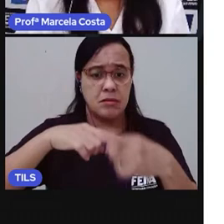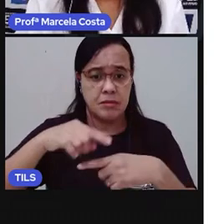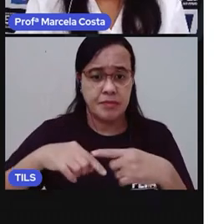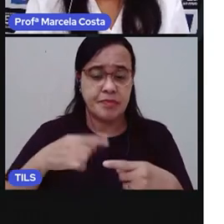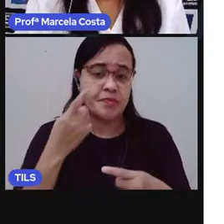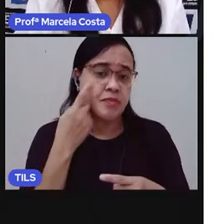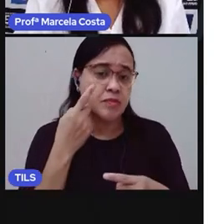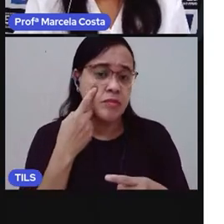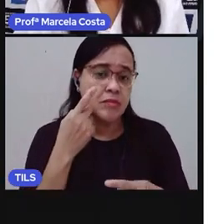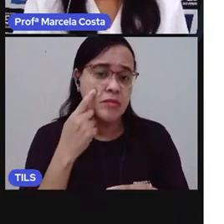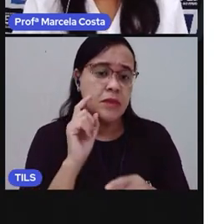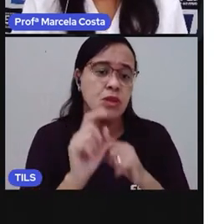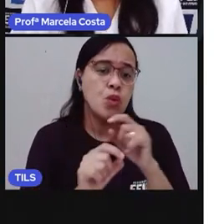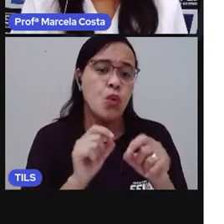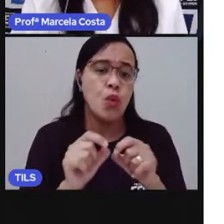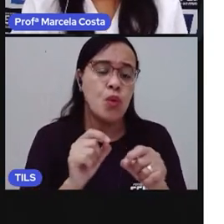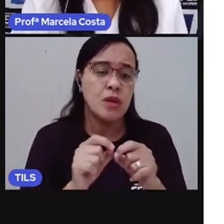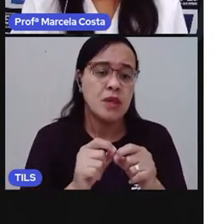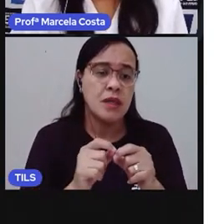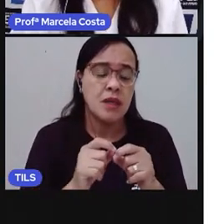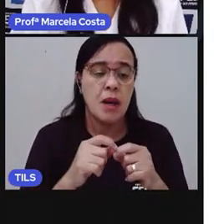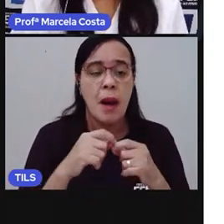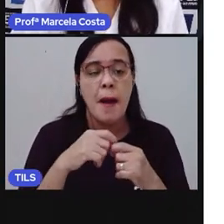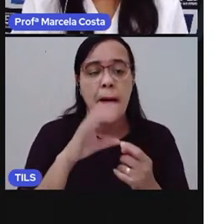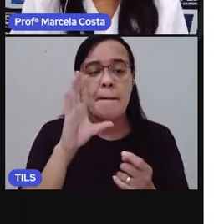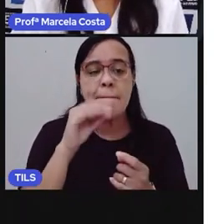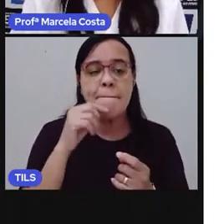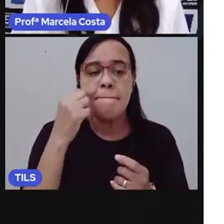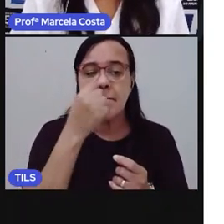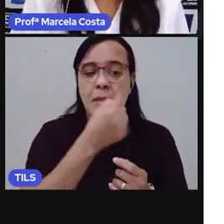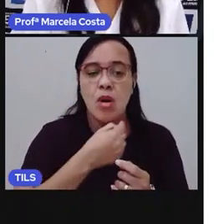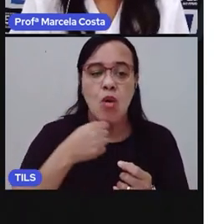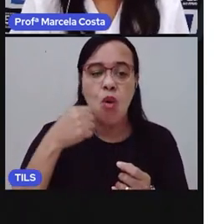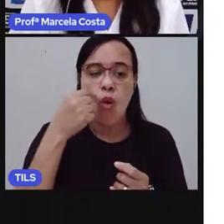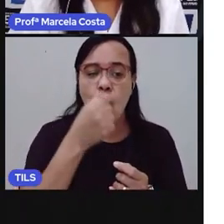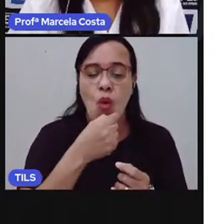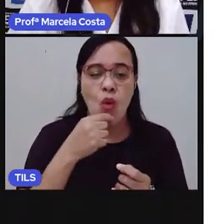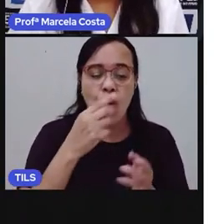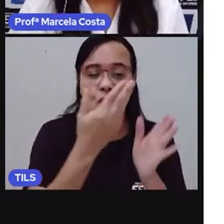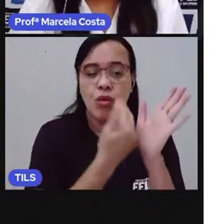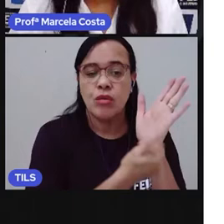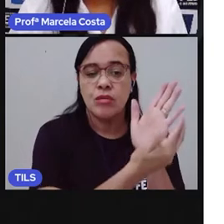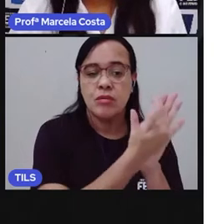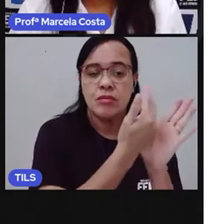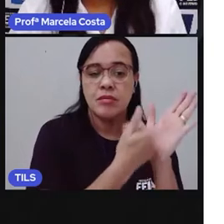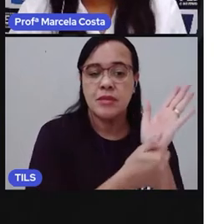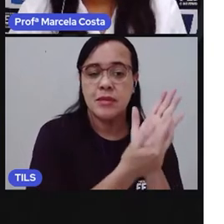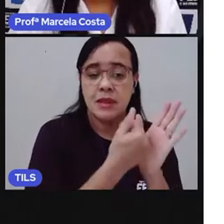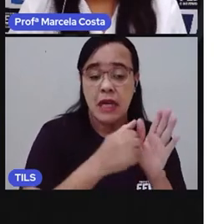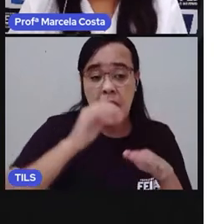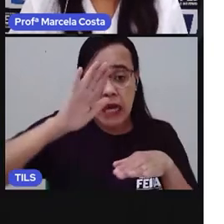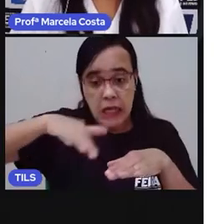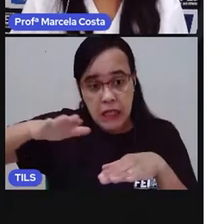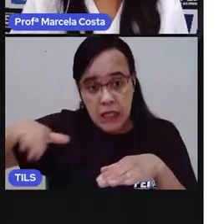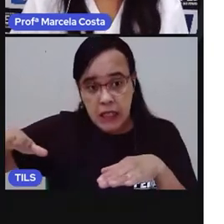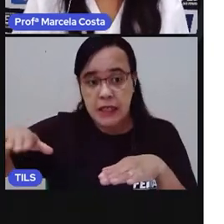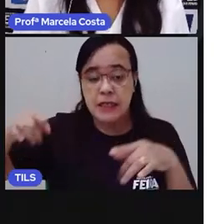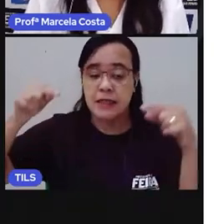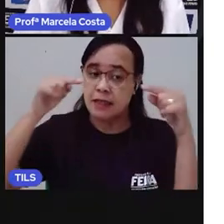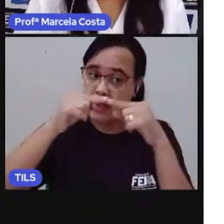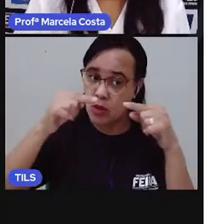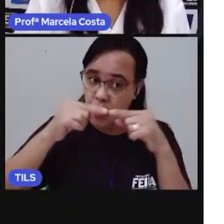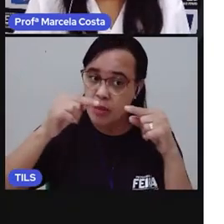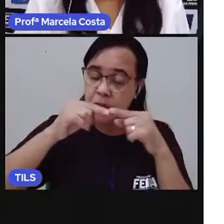Essa aqui é uma boca, é a imagem de uma boca de uma criança, tá? Então, a gente